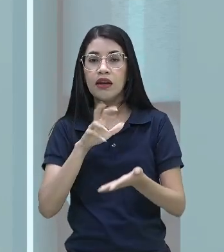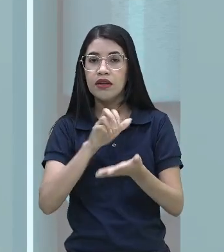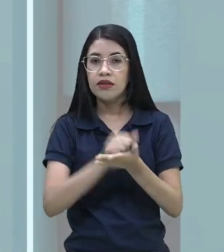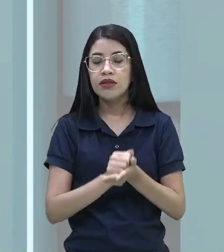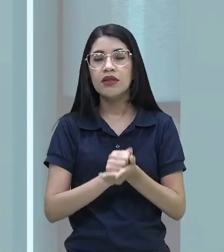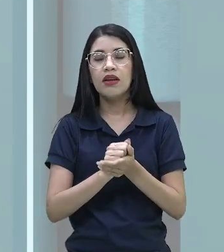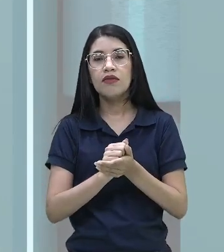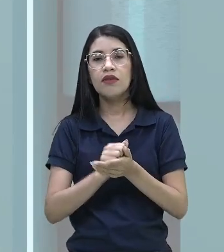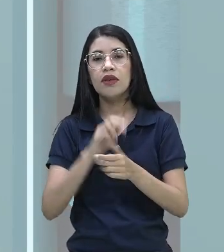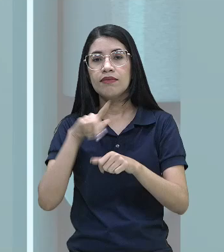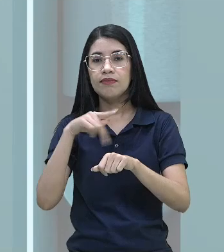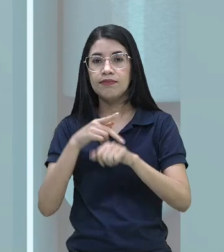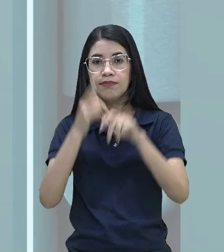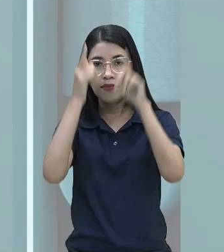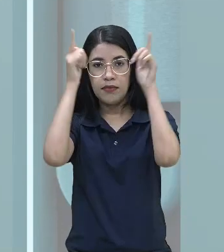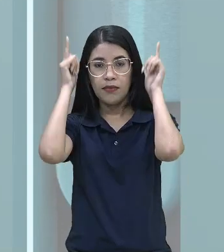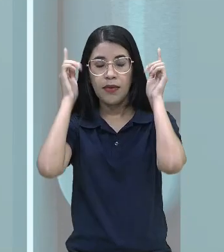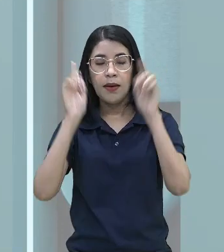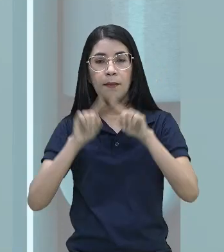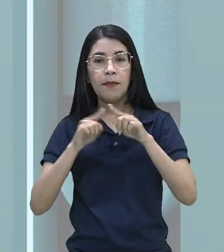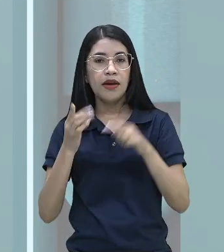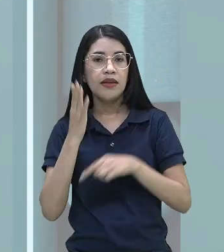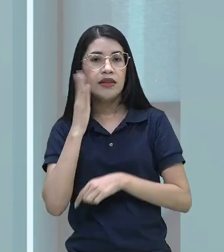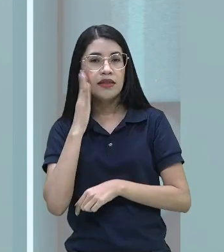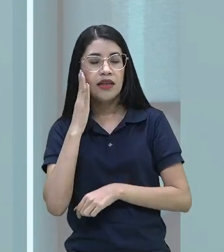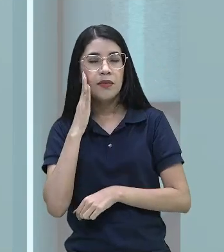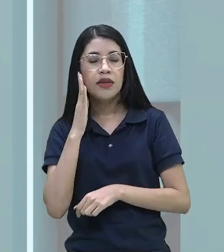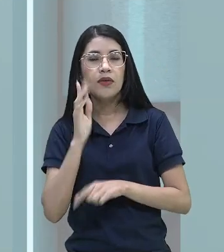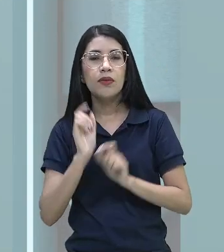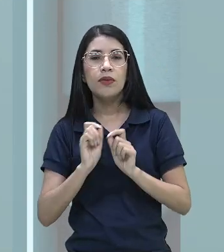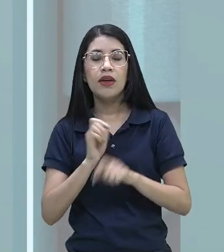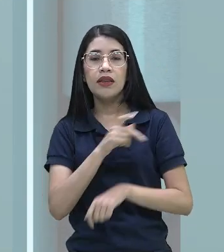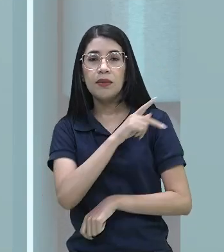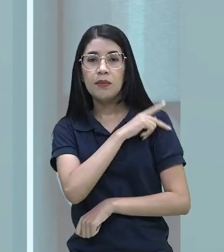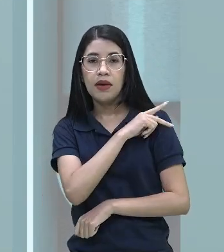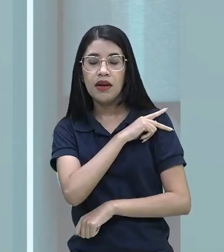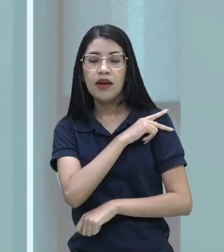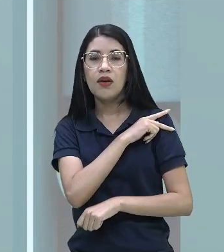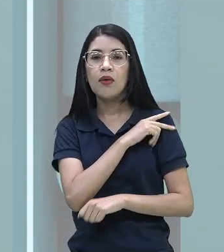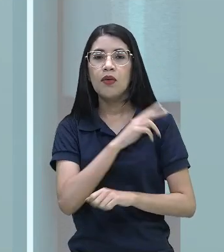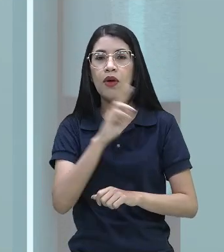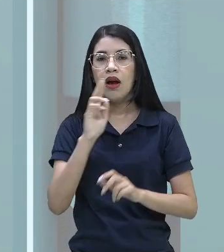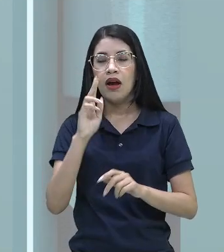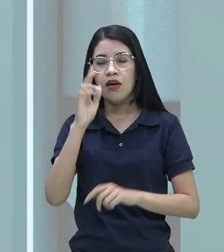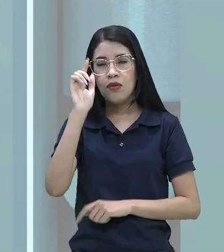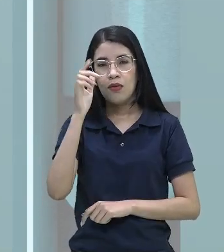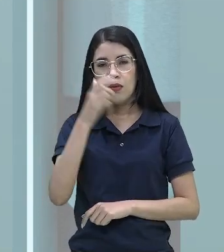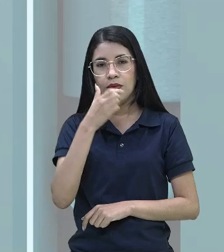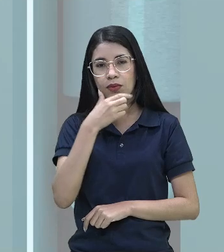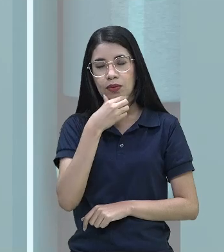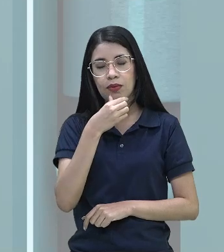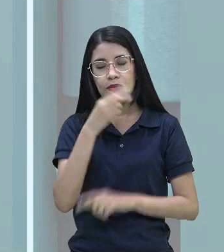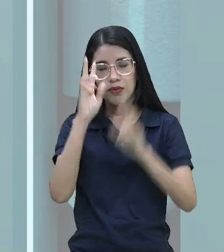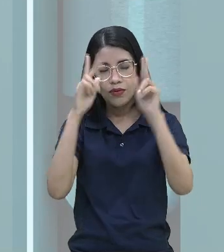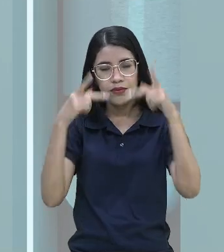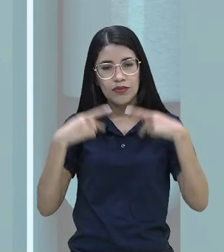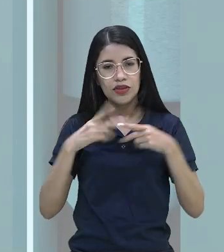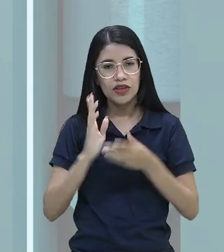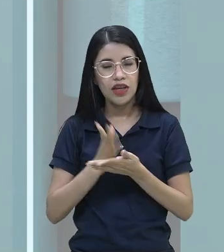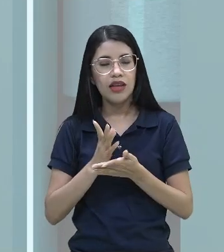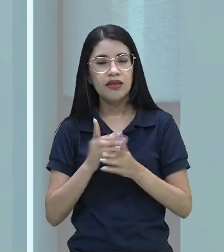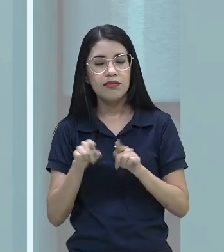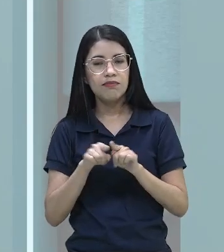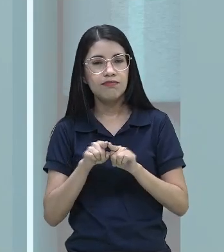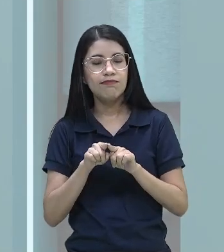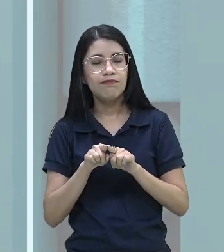foi na Grécia. Mas nós sabemos que desde a pré-história, o homem já fazia a sua encenação, quando ele imitava o movimento dos